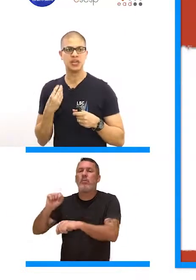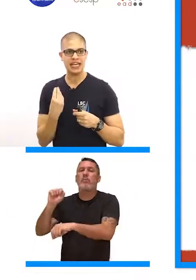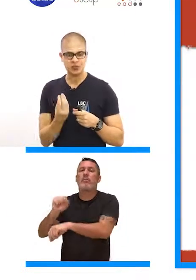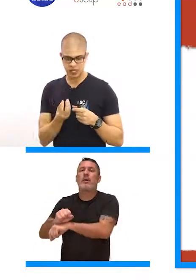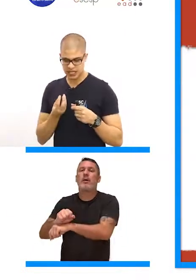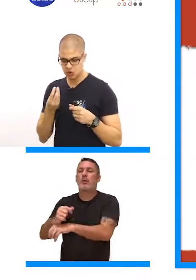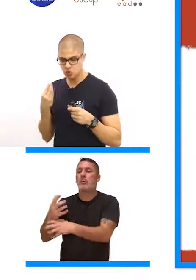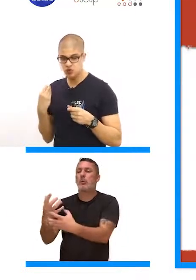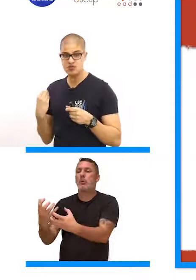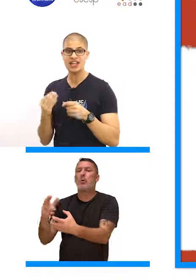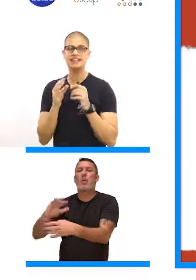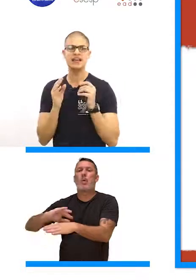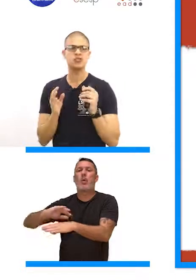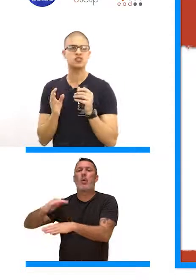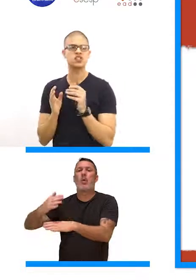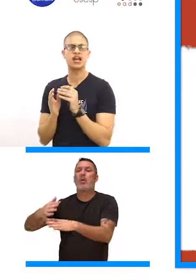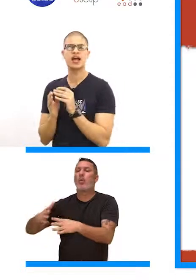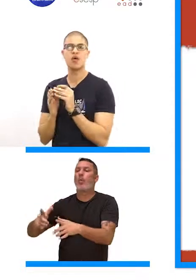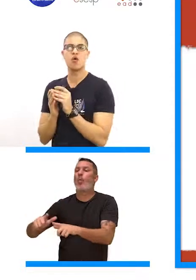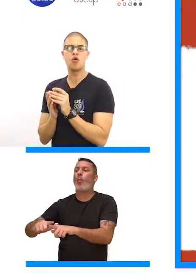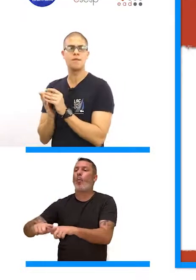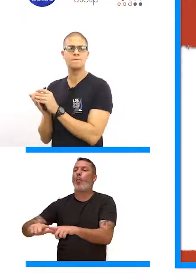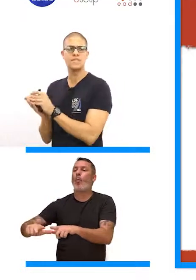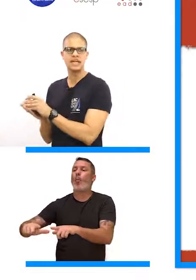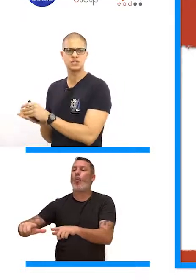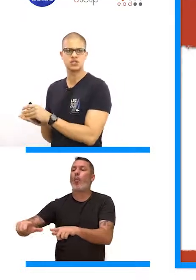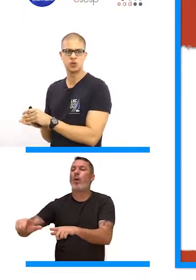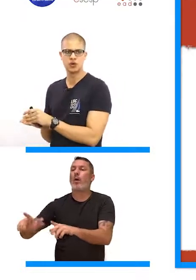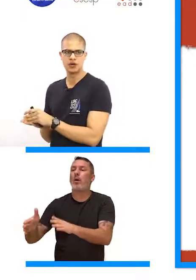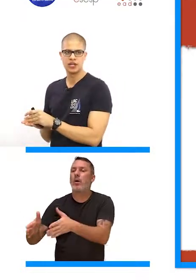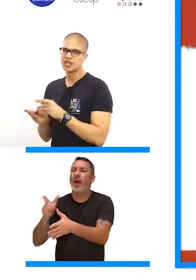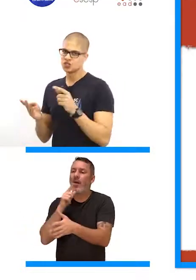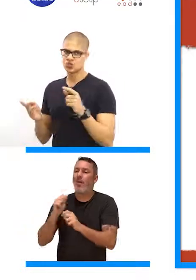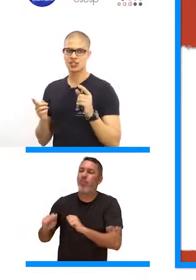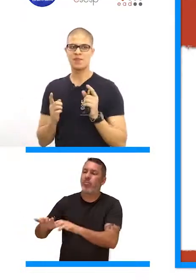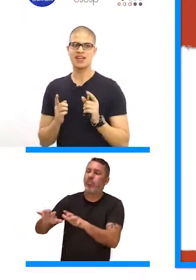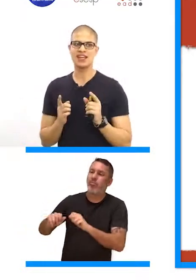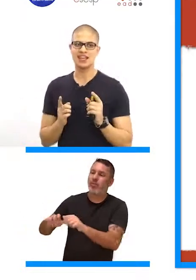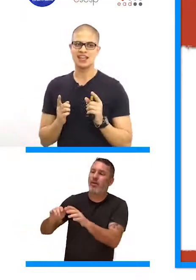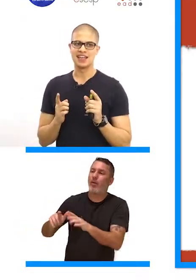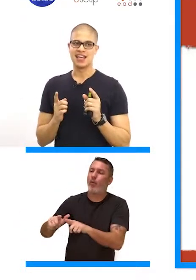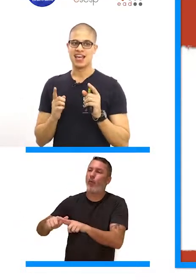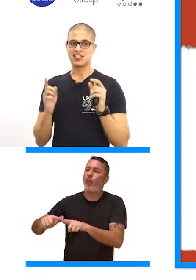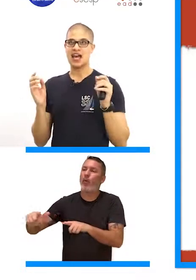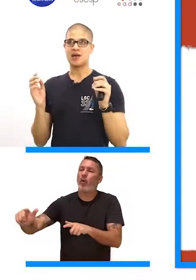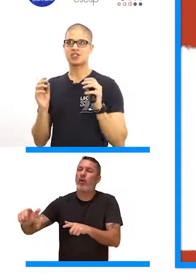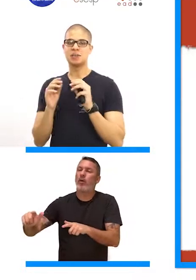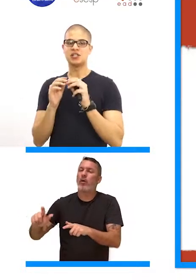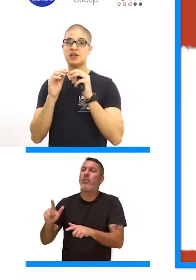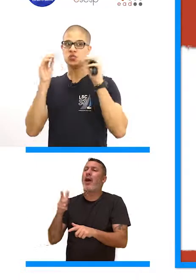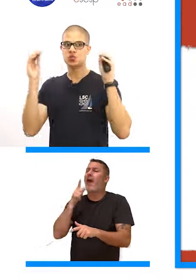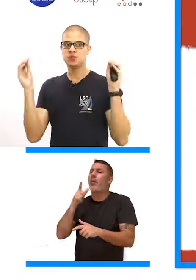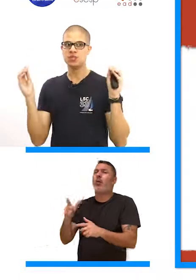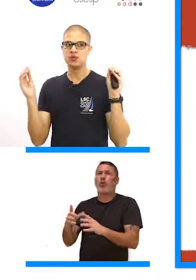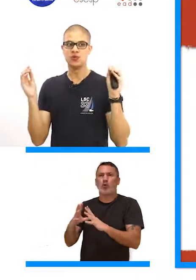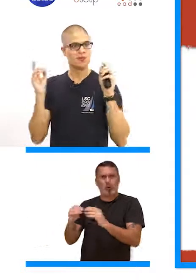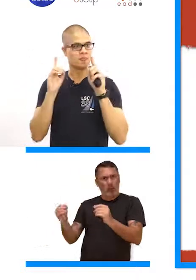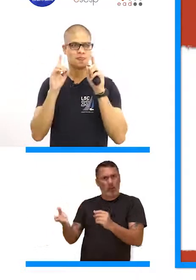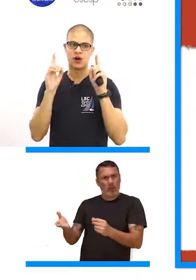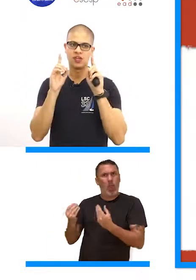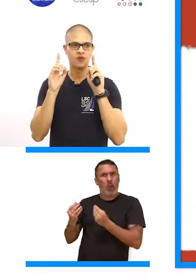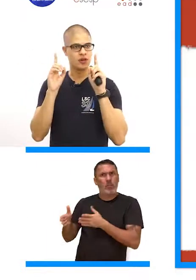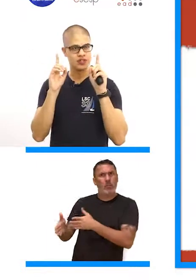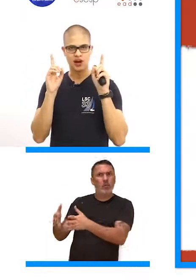parte do leito, naquele curso, ele não será o mesmo. Só que, peraí, essa água simplesmente